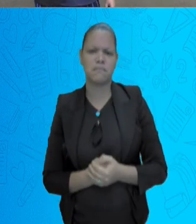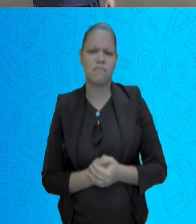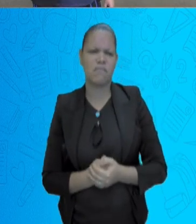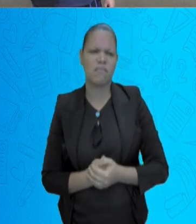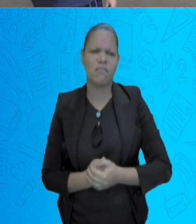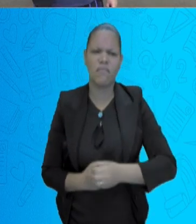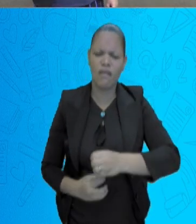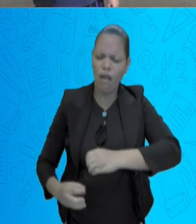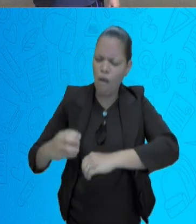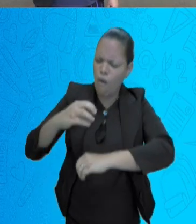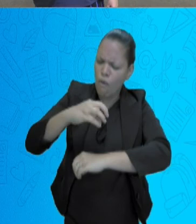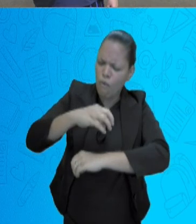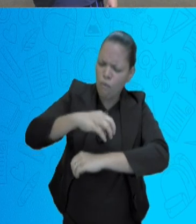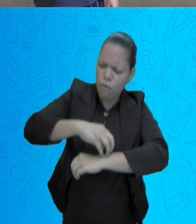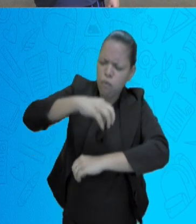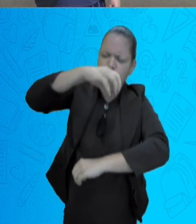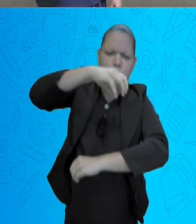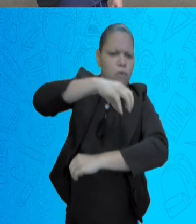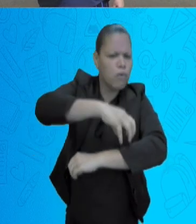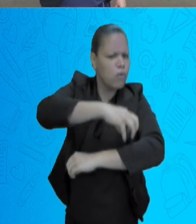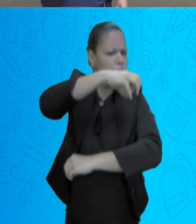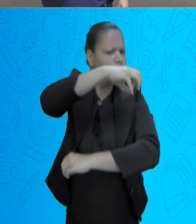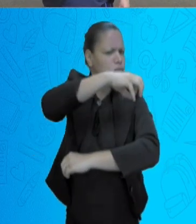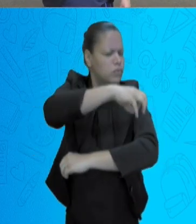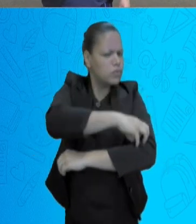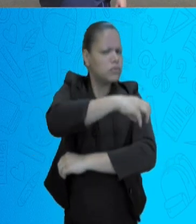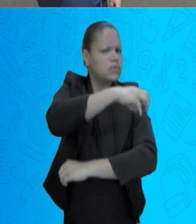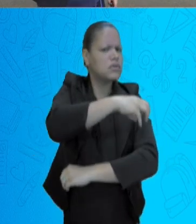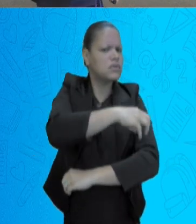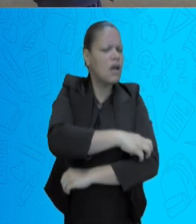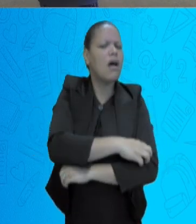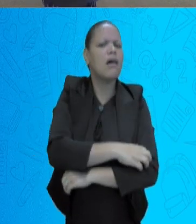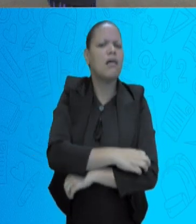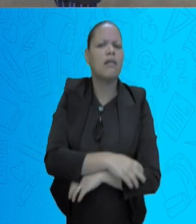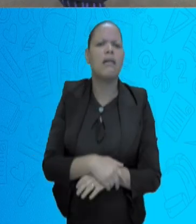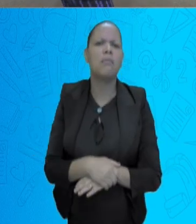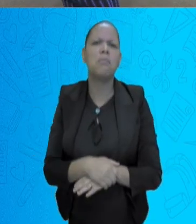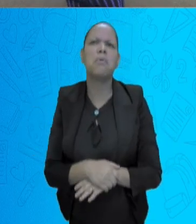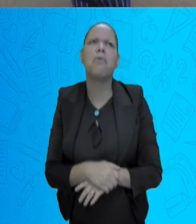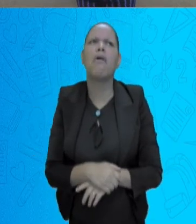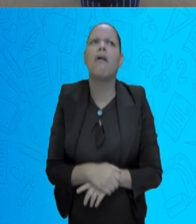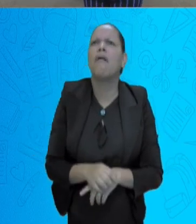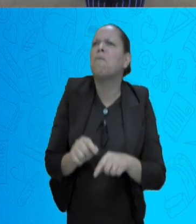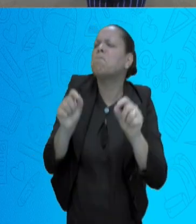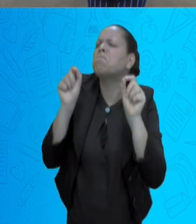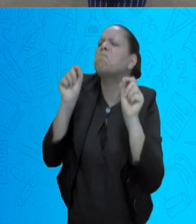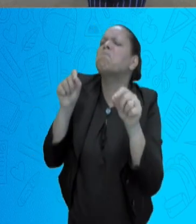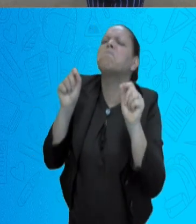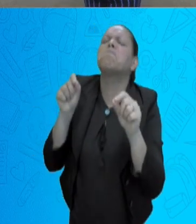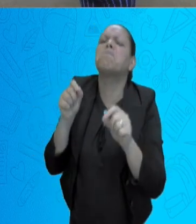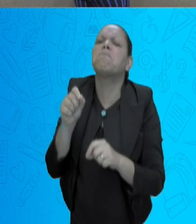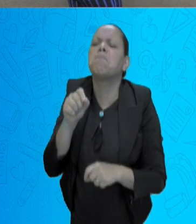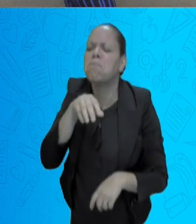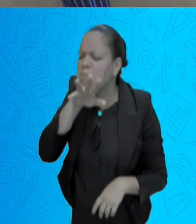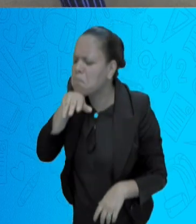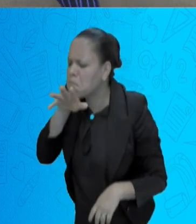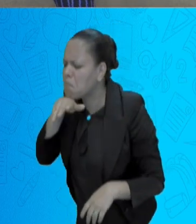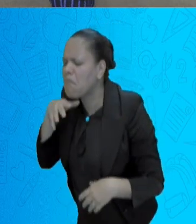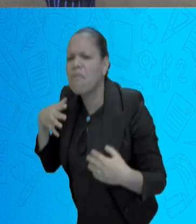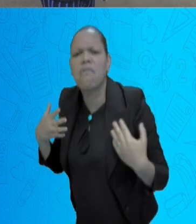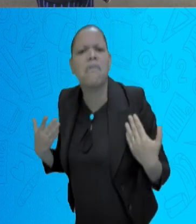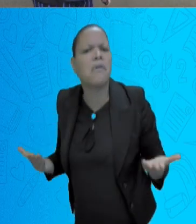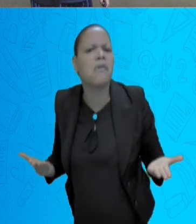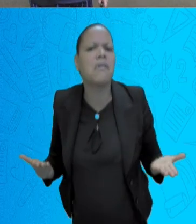anfíbio. Também eu vou usar o ponto final. Por quê? Eu já disse que o